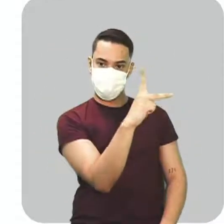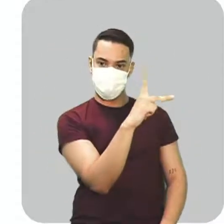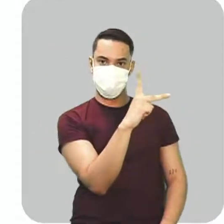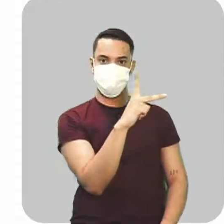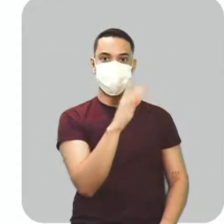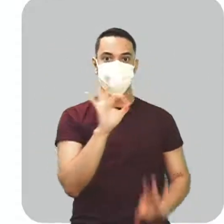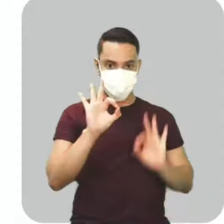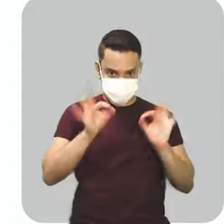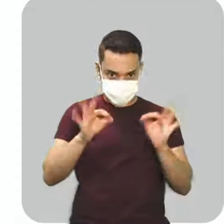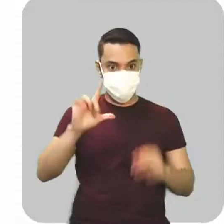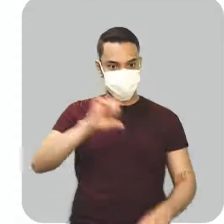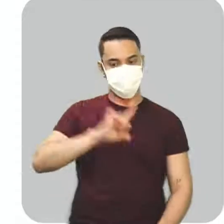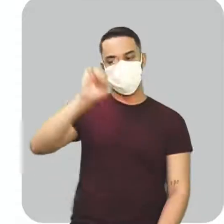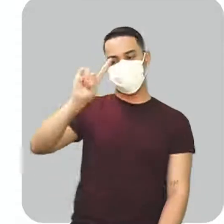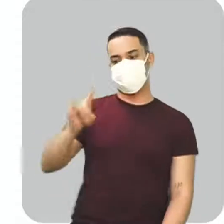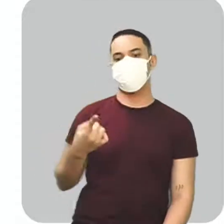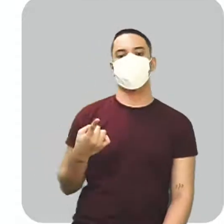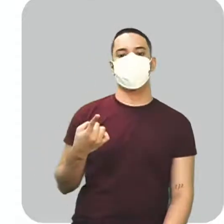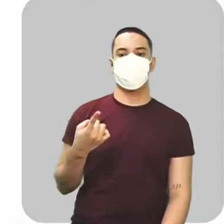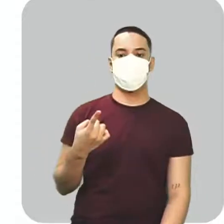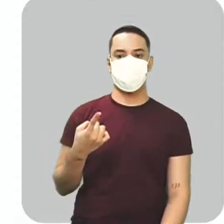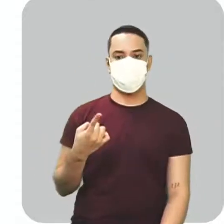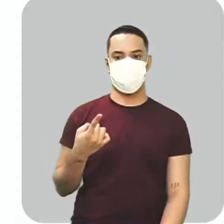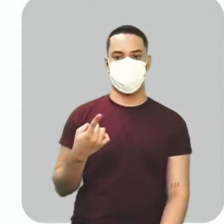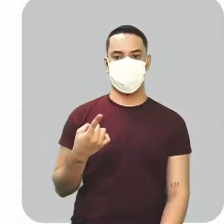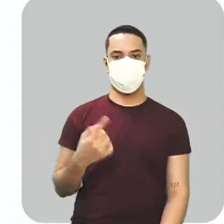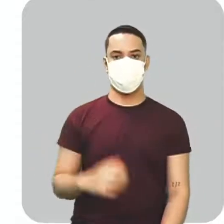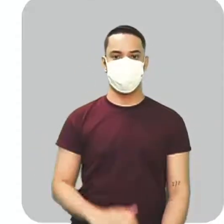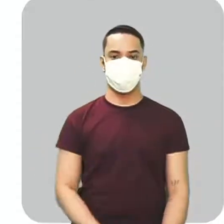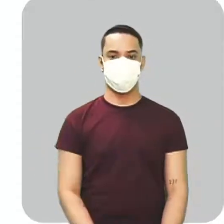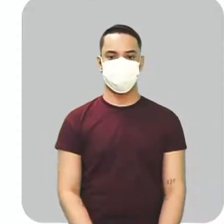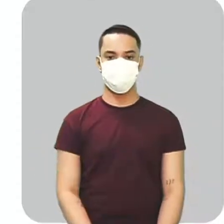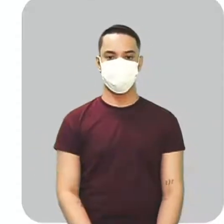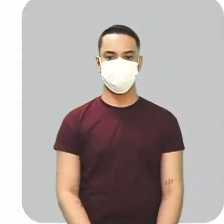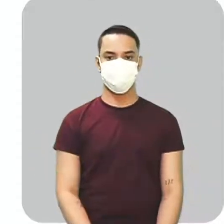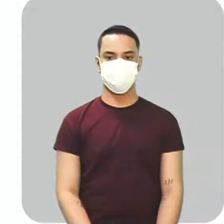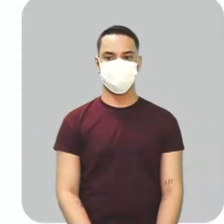bom? Aí, no caso, está entre vírgula.